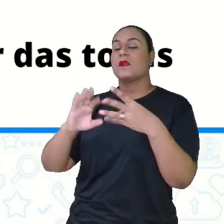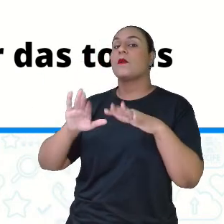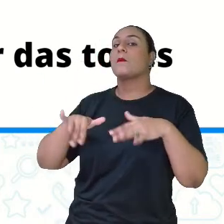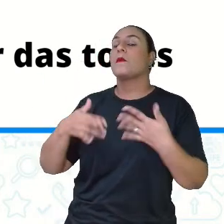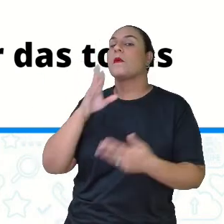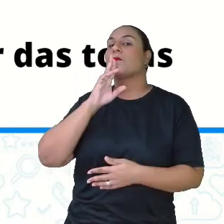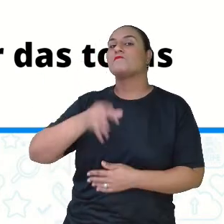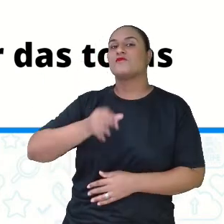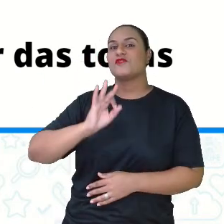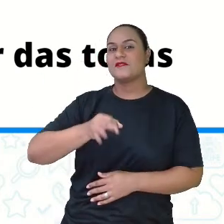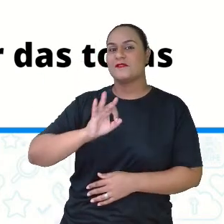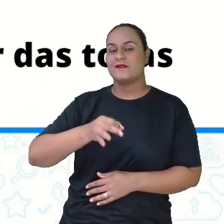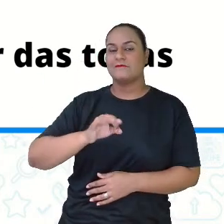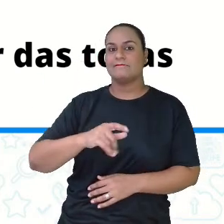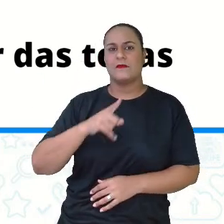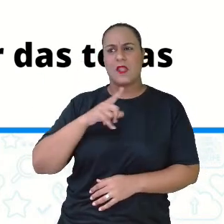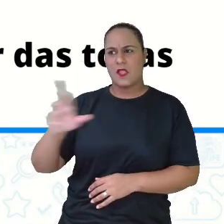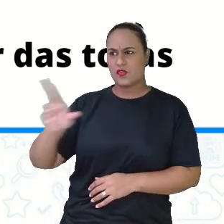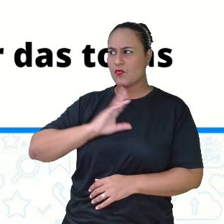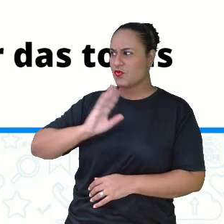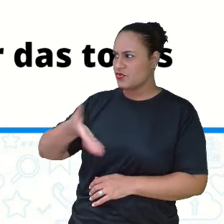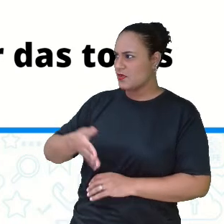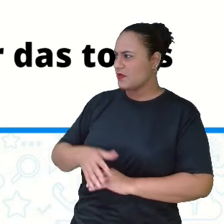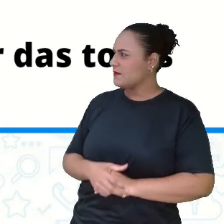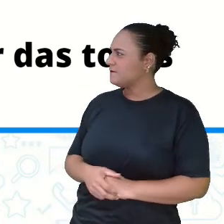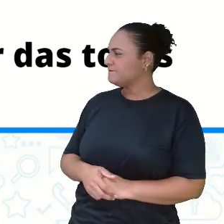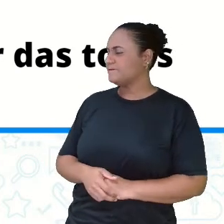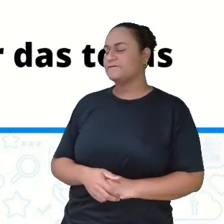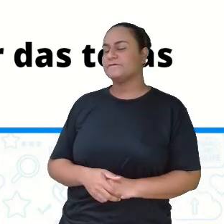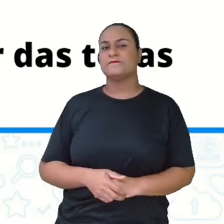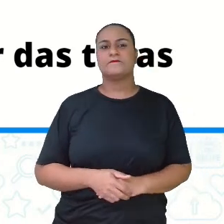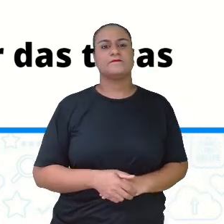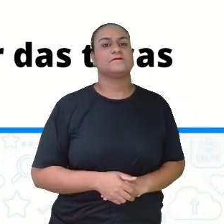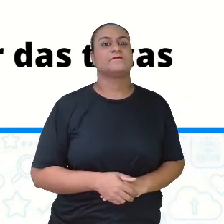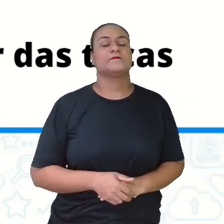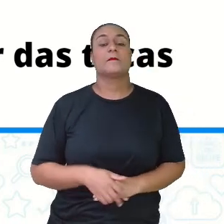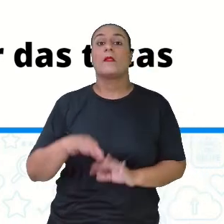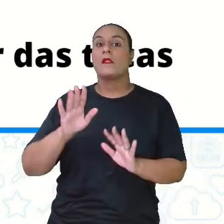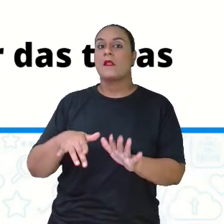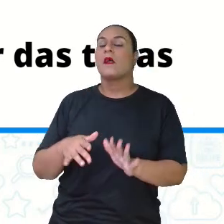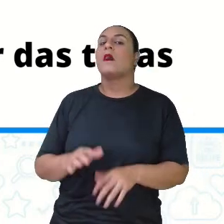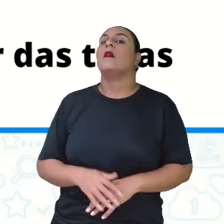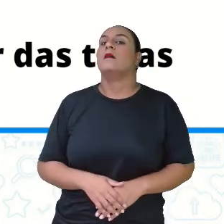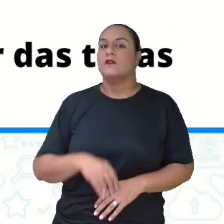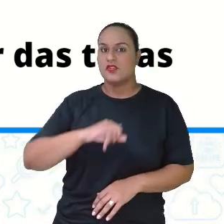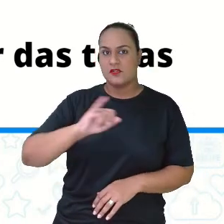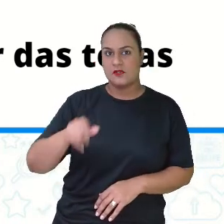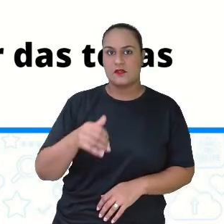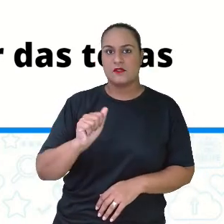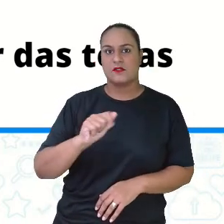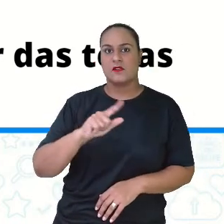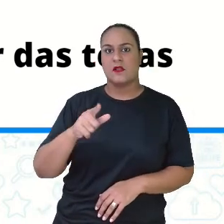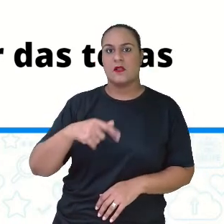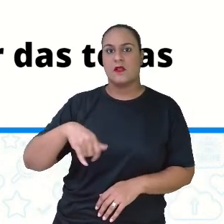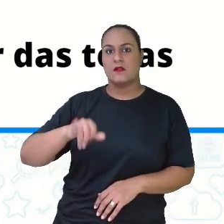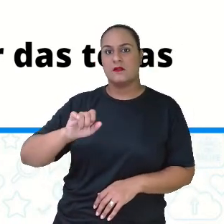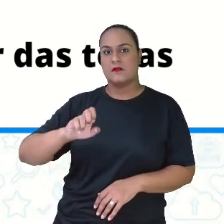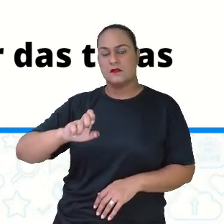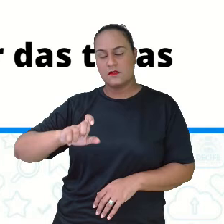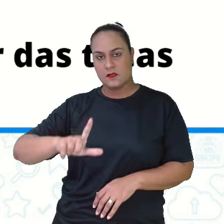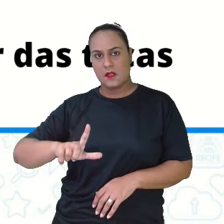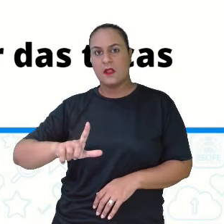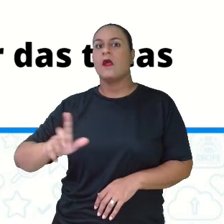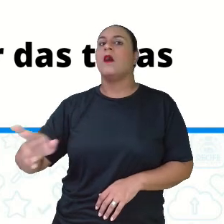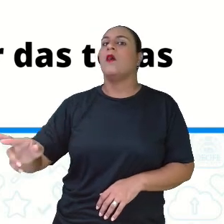resposta correta, hein? Temos respostas aí já, professora? Na anterior, viu, Jaziel também colocou rato, né? Só esqueceu